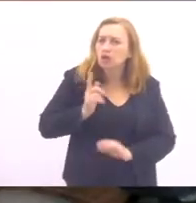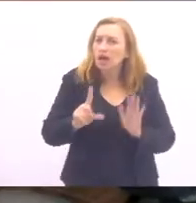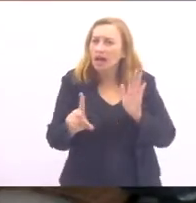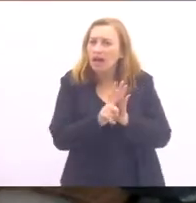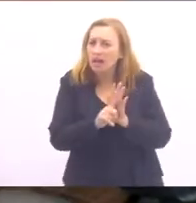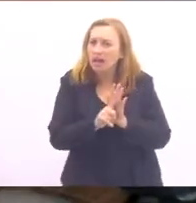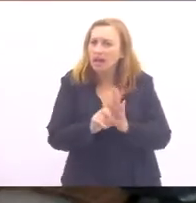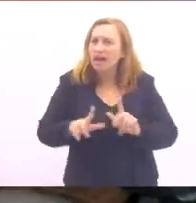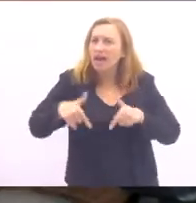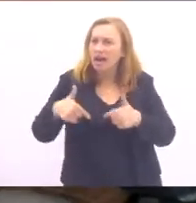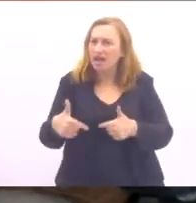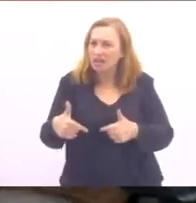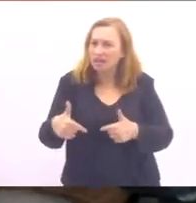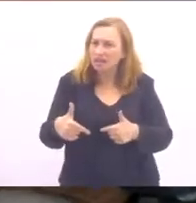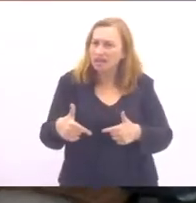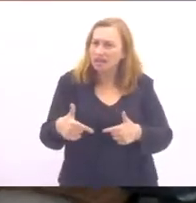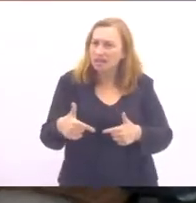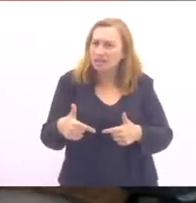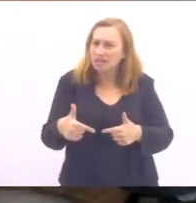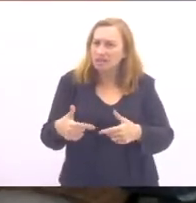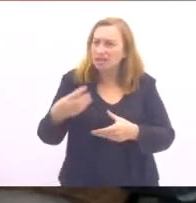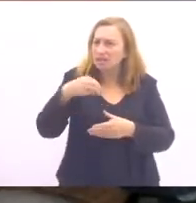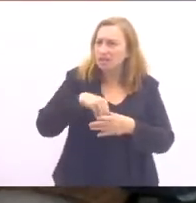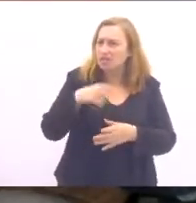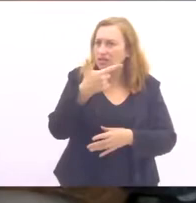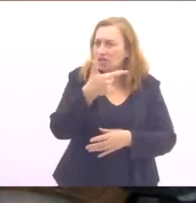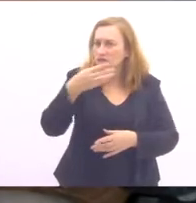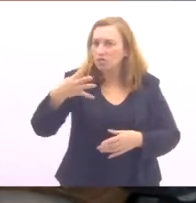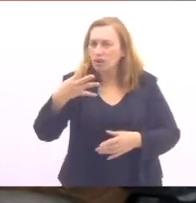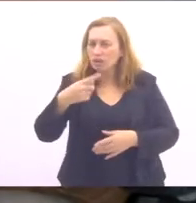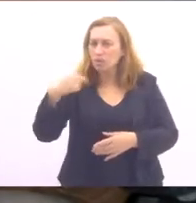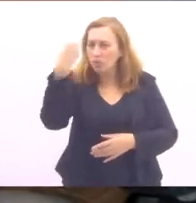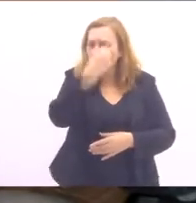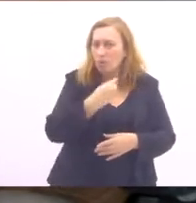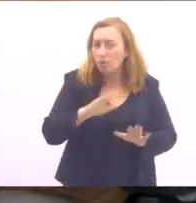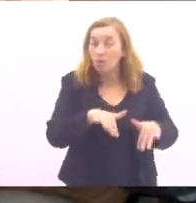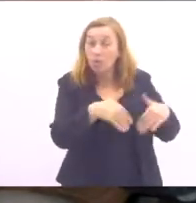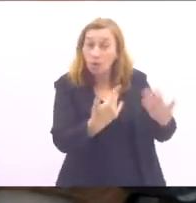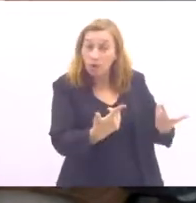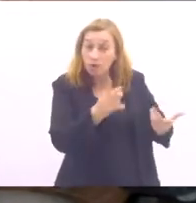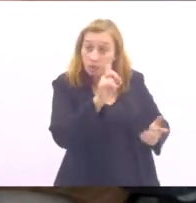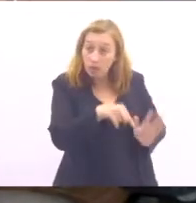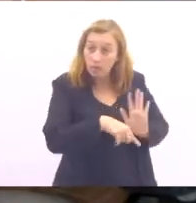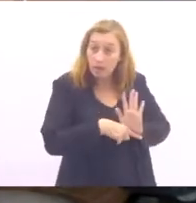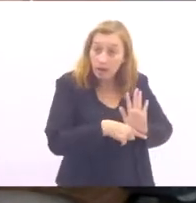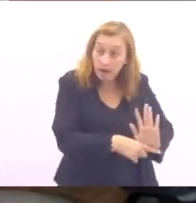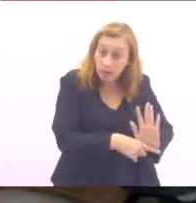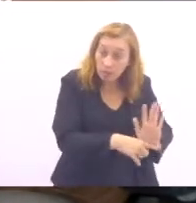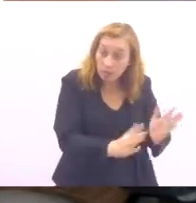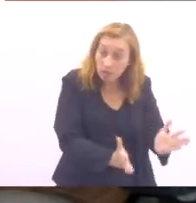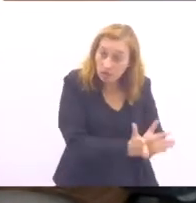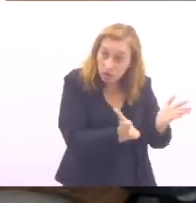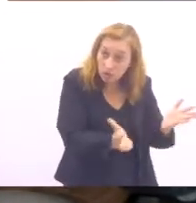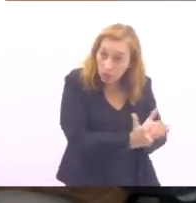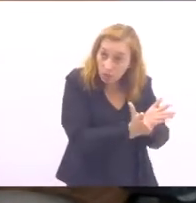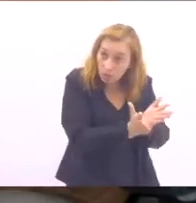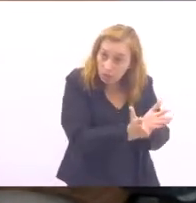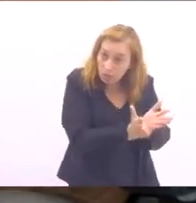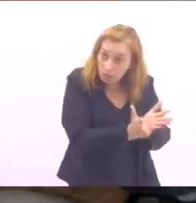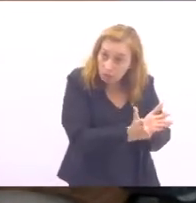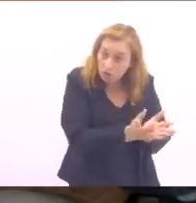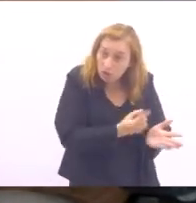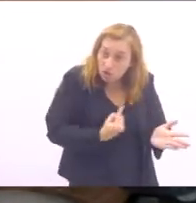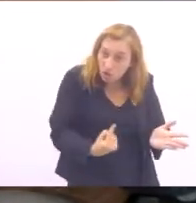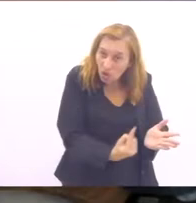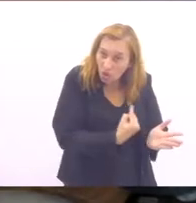funciona, as coisas funcionam dentro de 24 horas. Quando é para os pobres, que somos